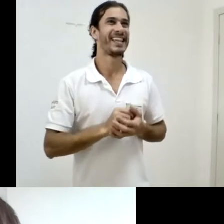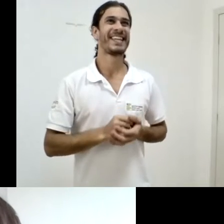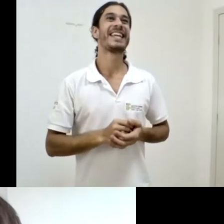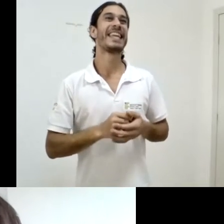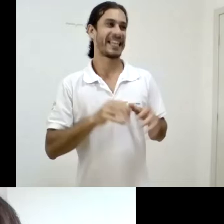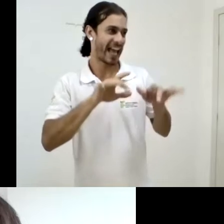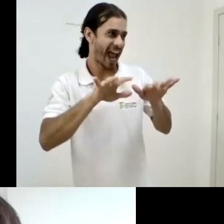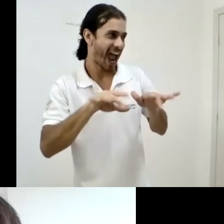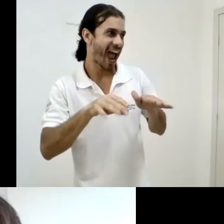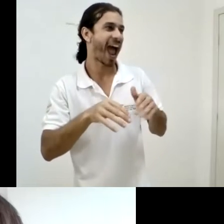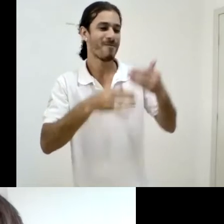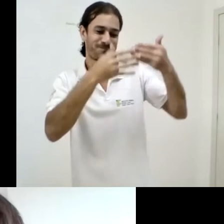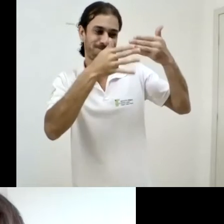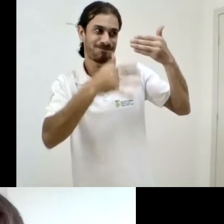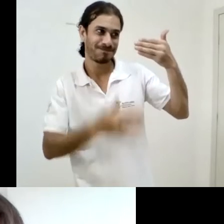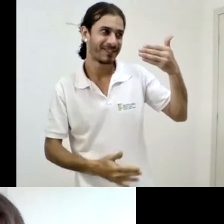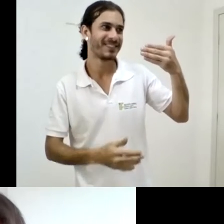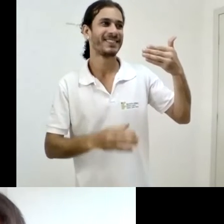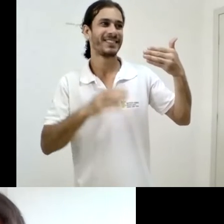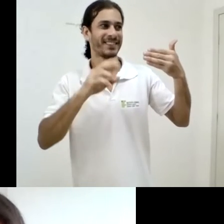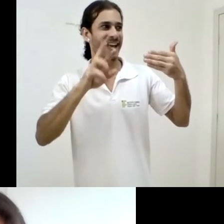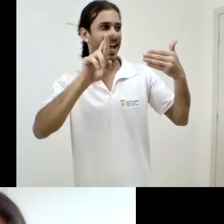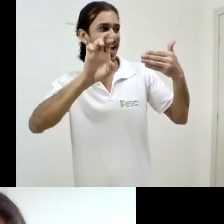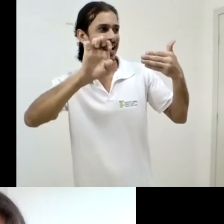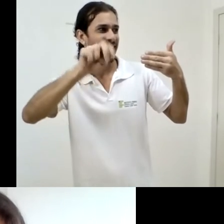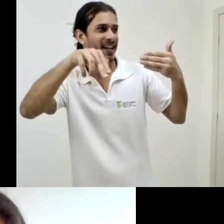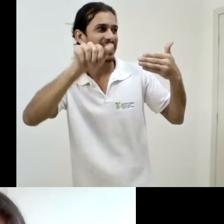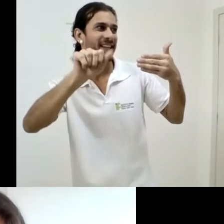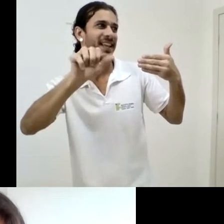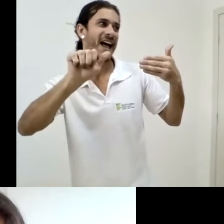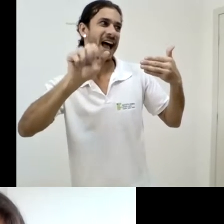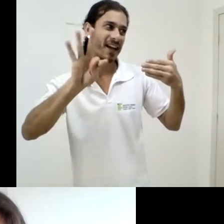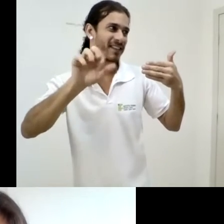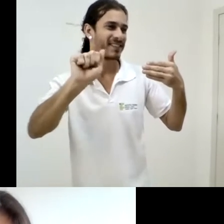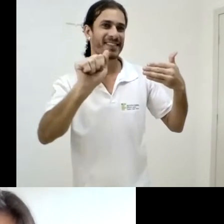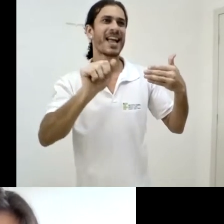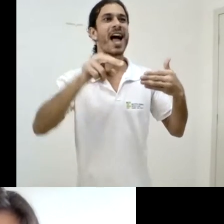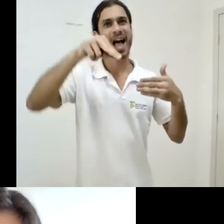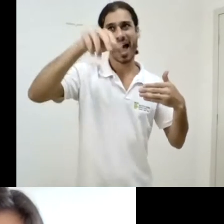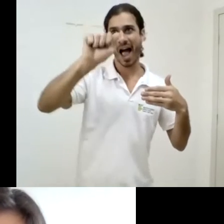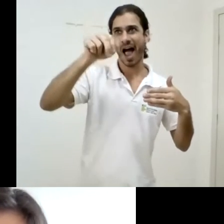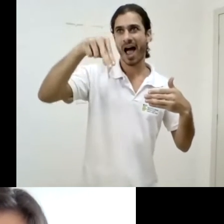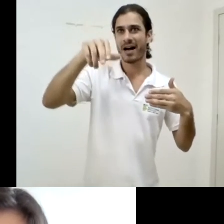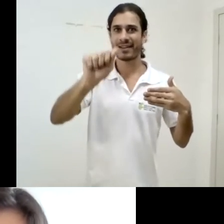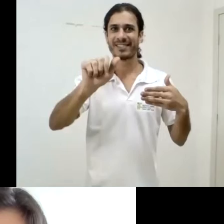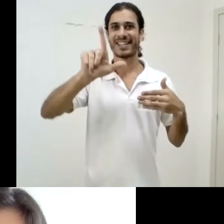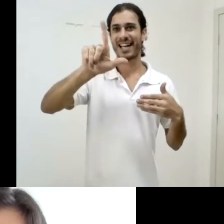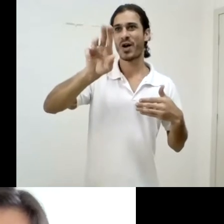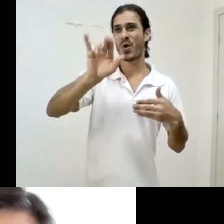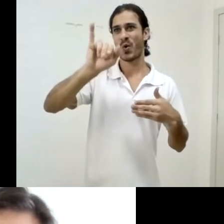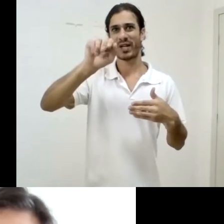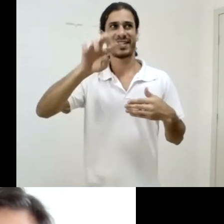Ana Luíza, que ficaram aí colaborando. e os tradutores aí, desculpa se eu falei muito rápido,